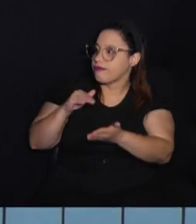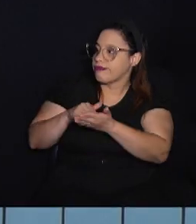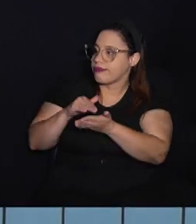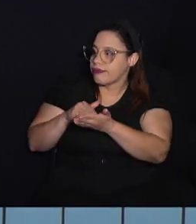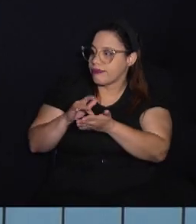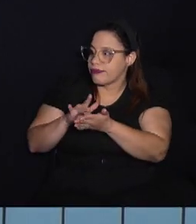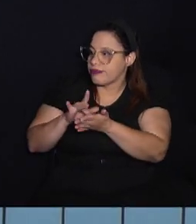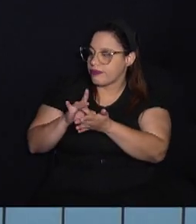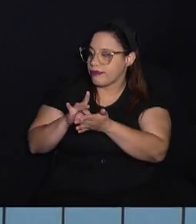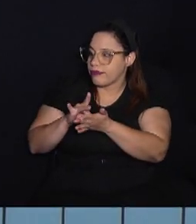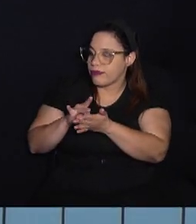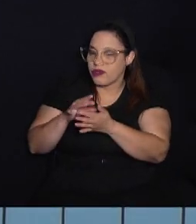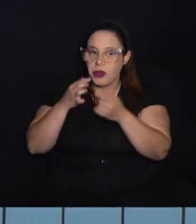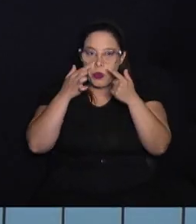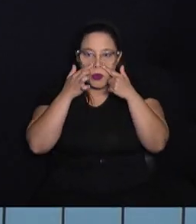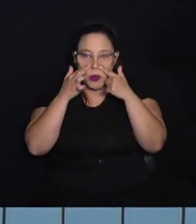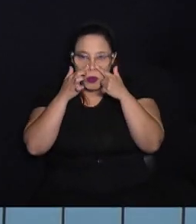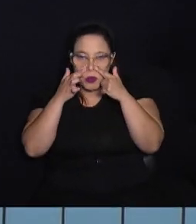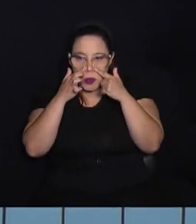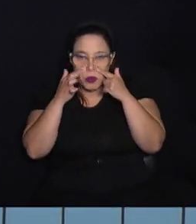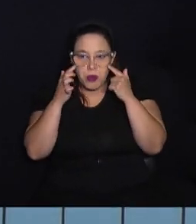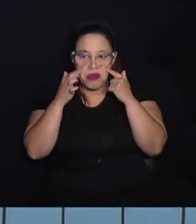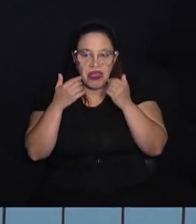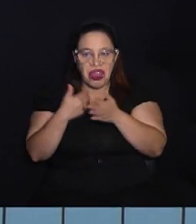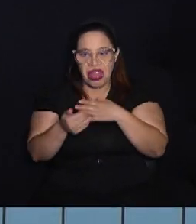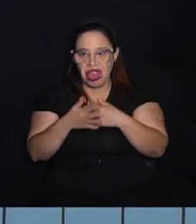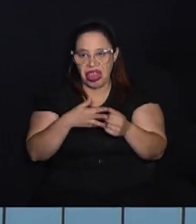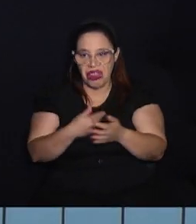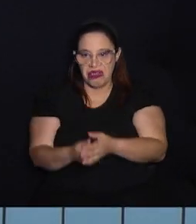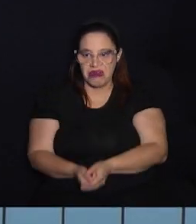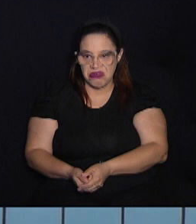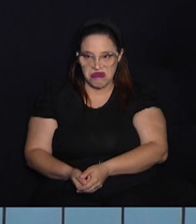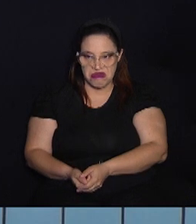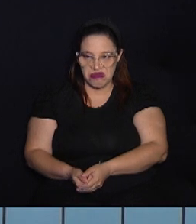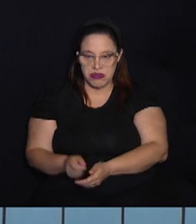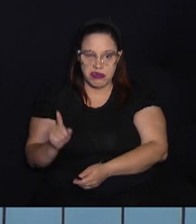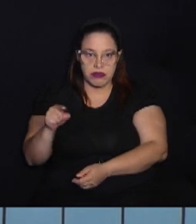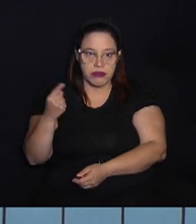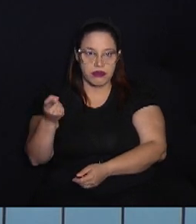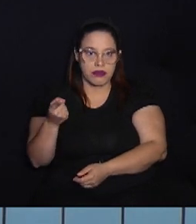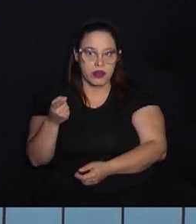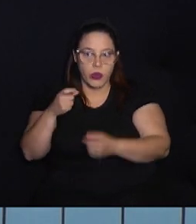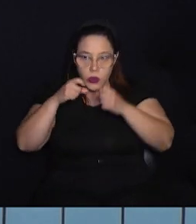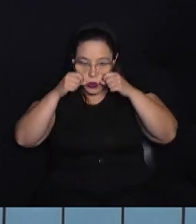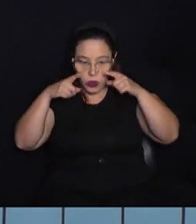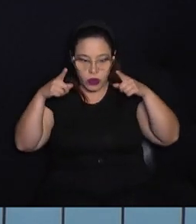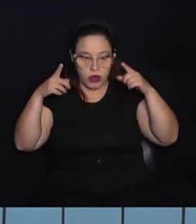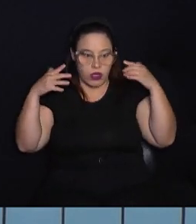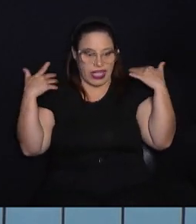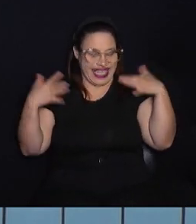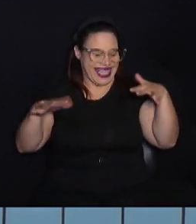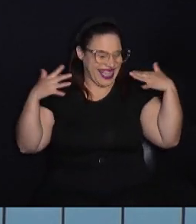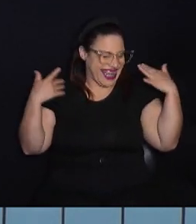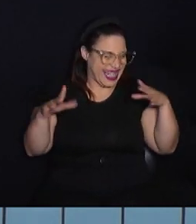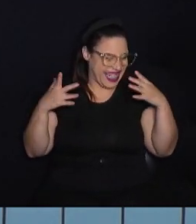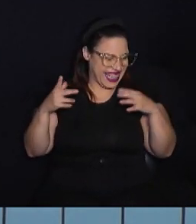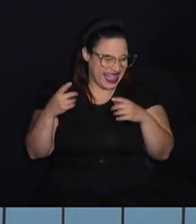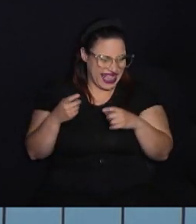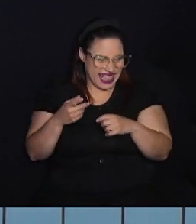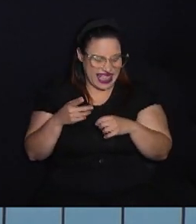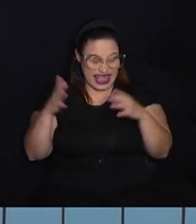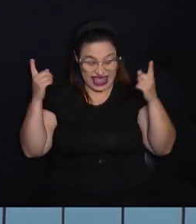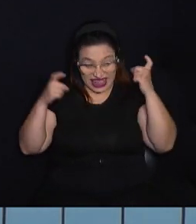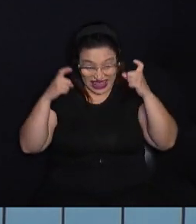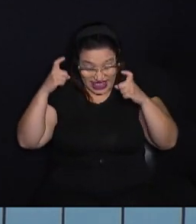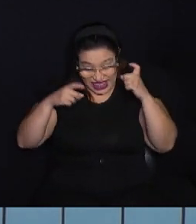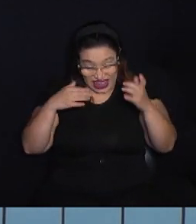vezes a pessoa vê uma manchinha, né? Não liga muito e depois que fica maior aí pega um pouco de desespero